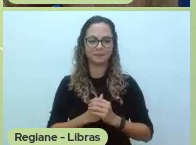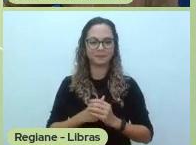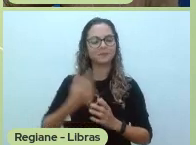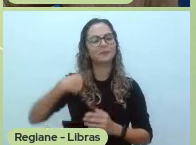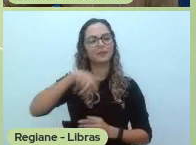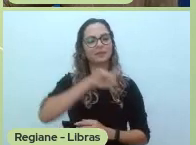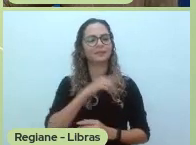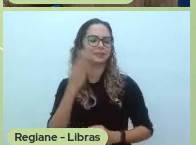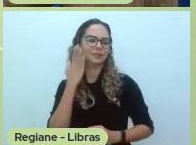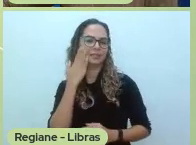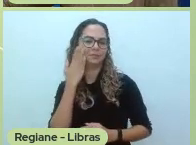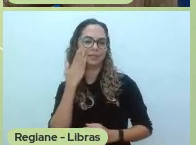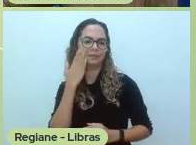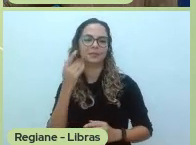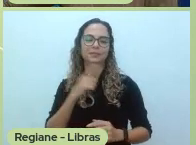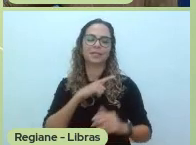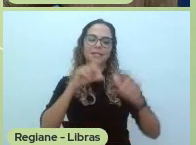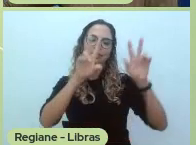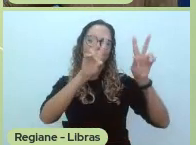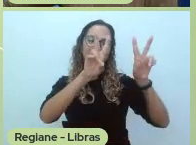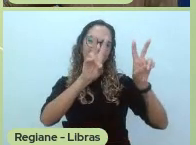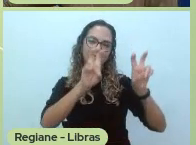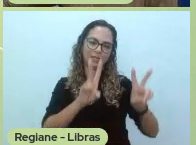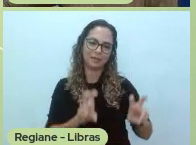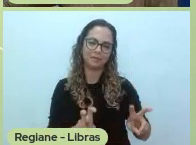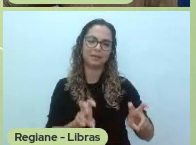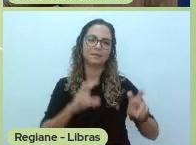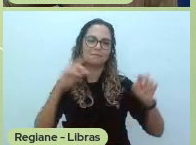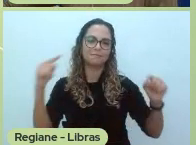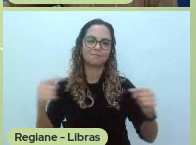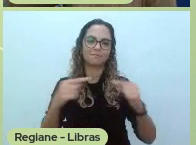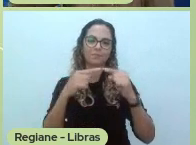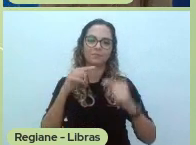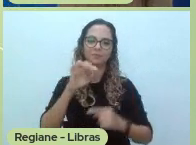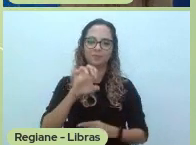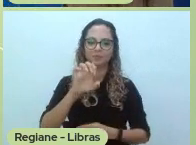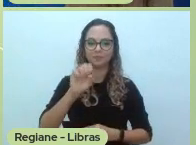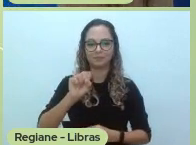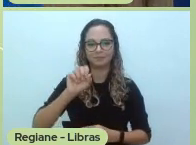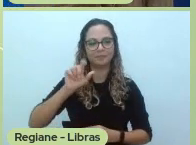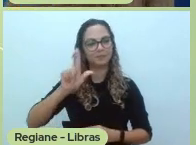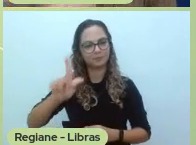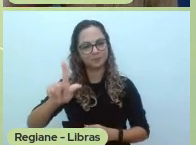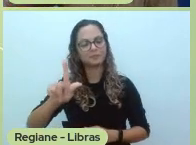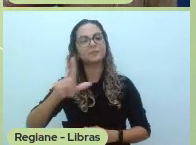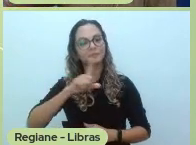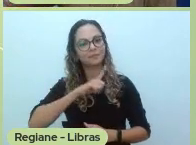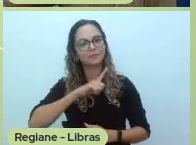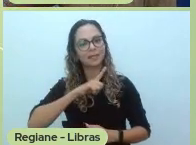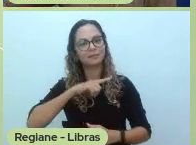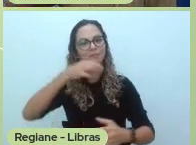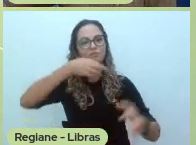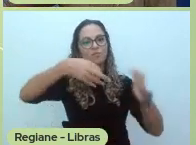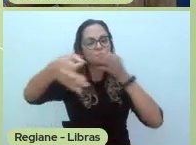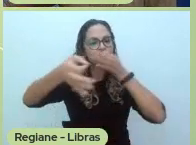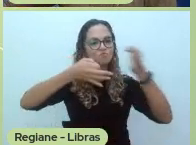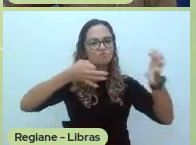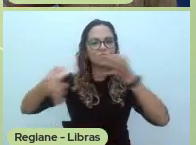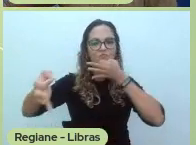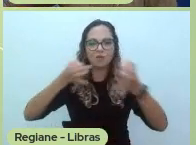relacionados à agenda ESG são temas altamente combustionáveis, vamos dizer assim, do ponto de vista de opinião pública,